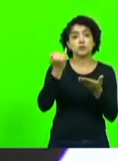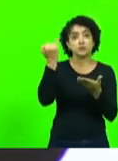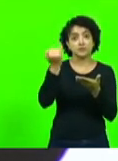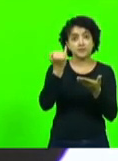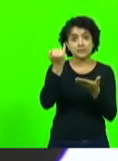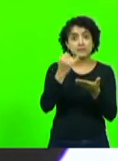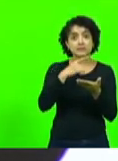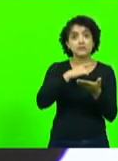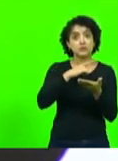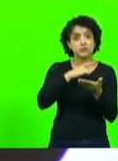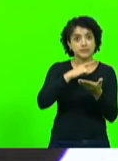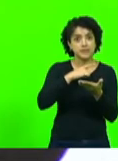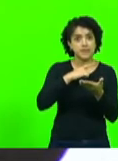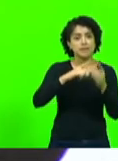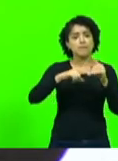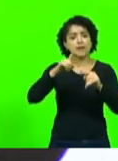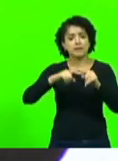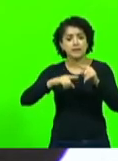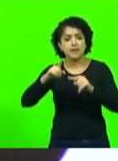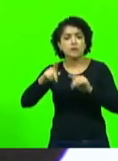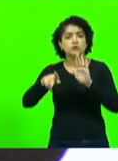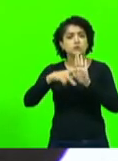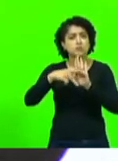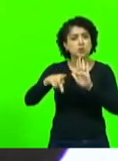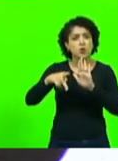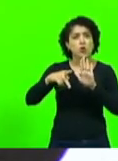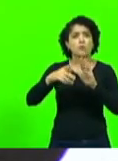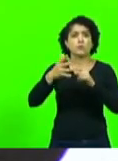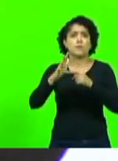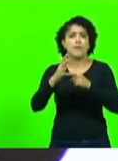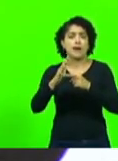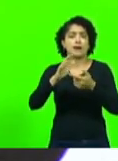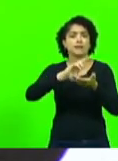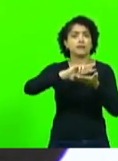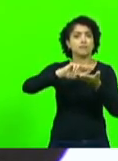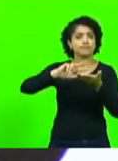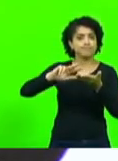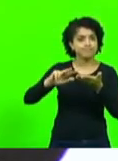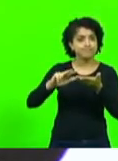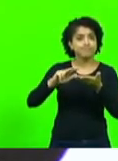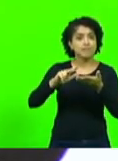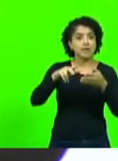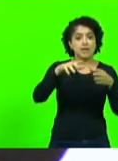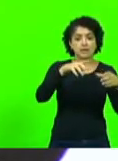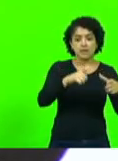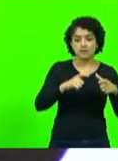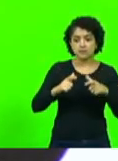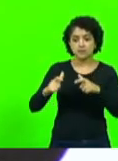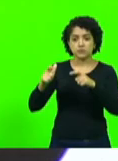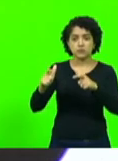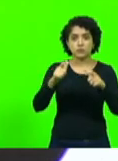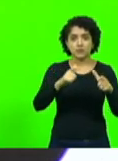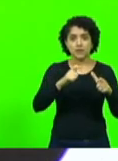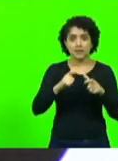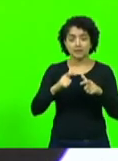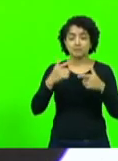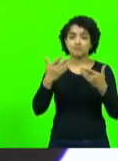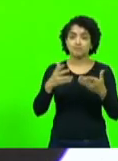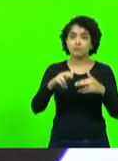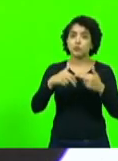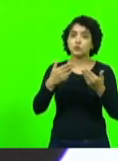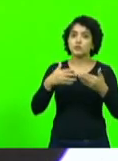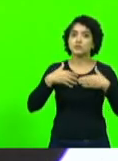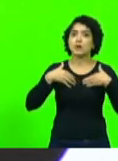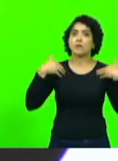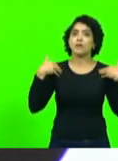ter equipamentos da prefeitura, maquinário, etc., nesses distritos, e, por isso, a nossa homenagem aos